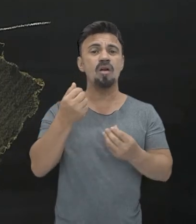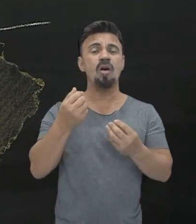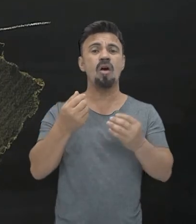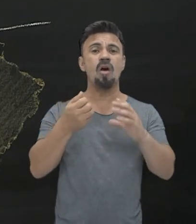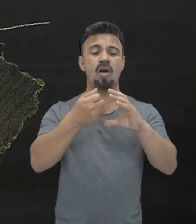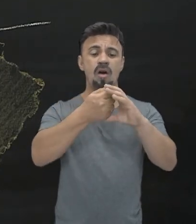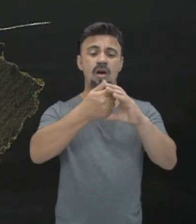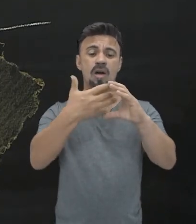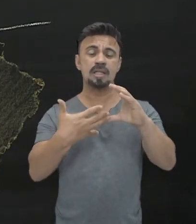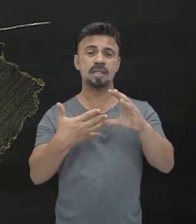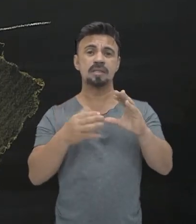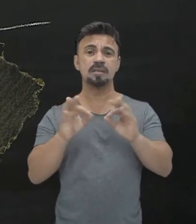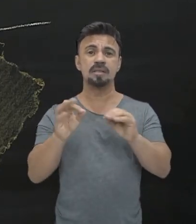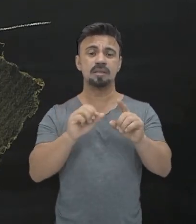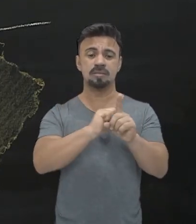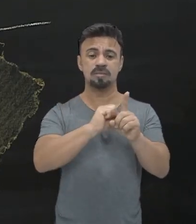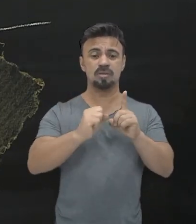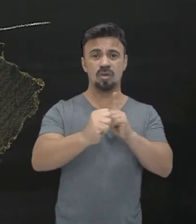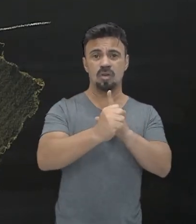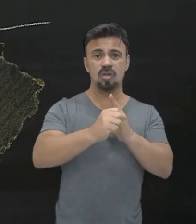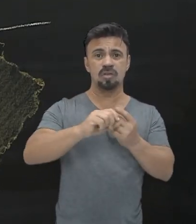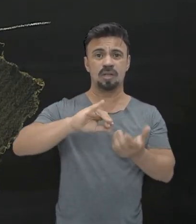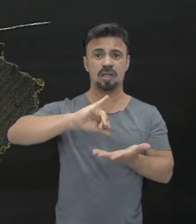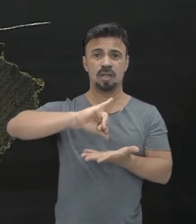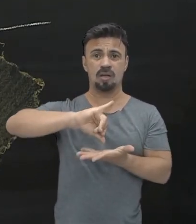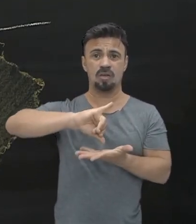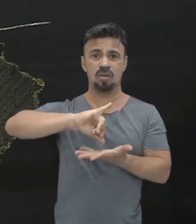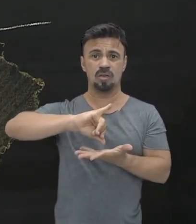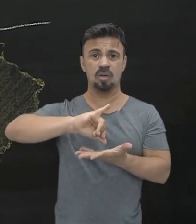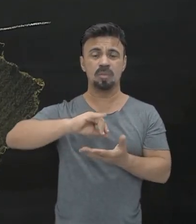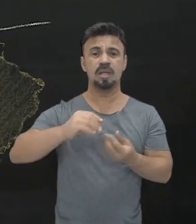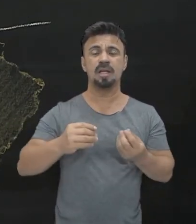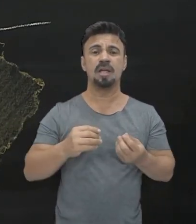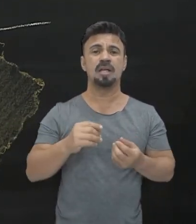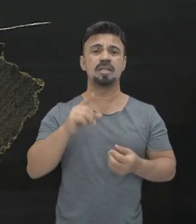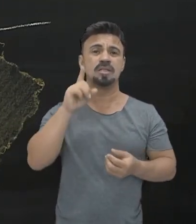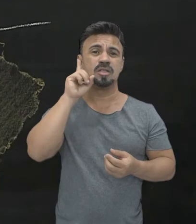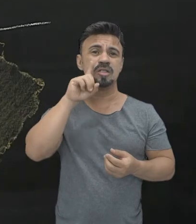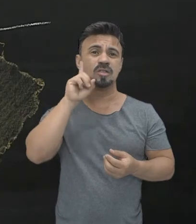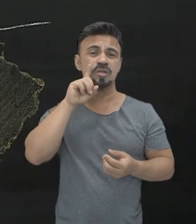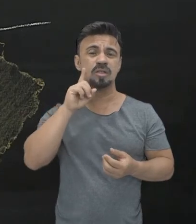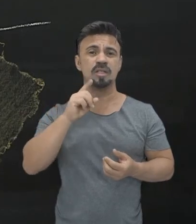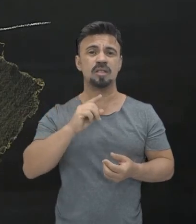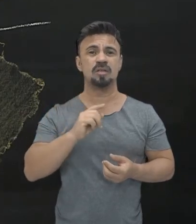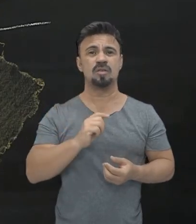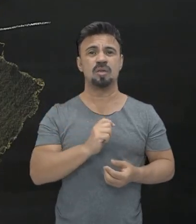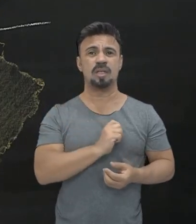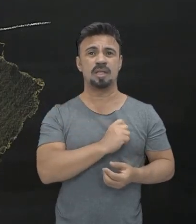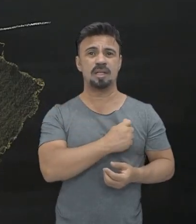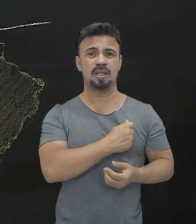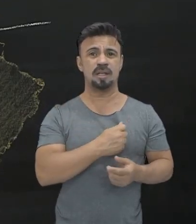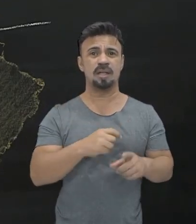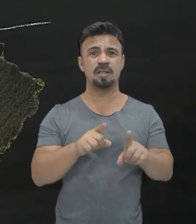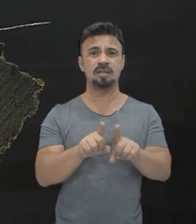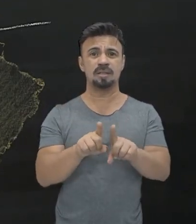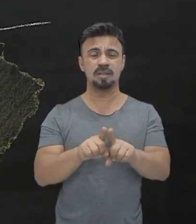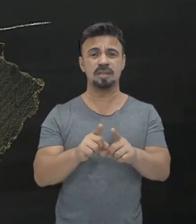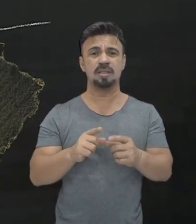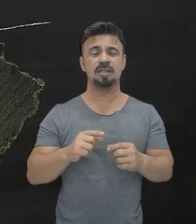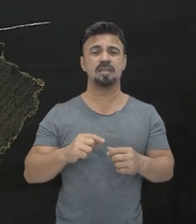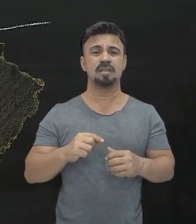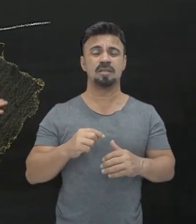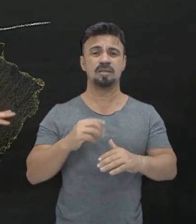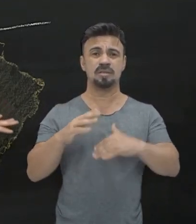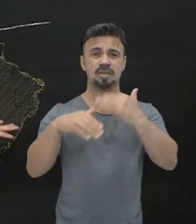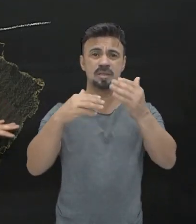determinar os critérios socioeconômicos é basear Estados Unidos e Canadá como os países desenvolvidos da América